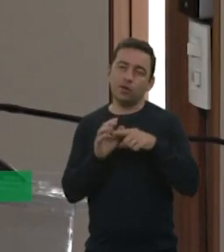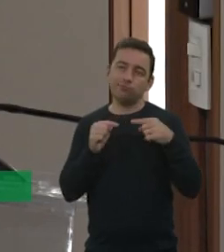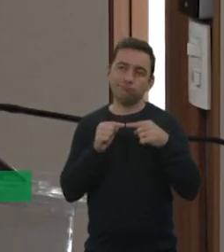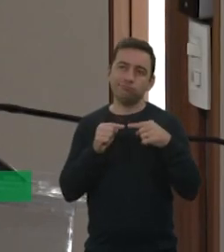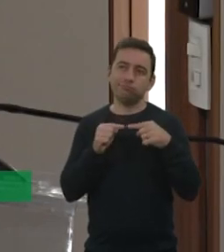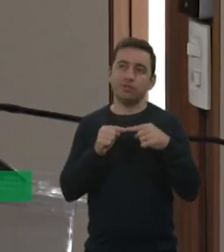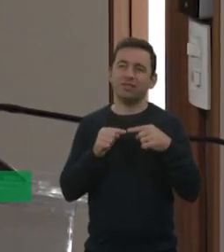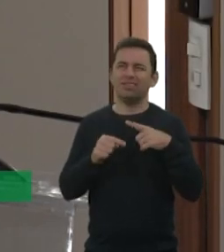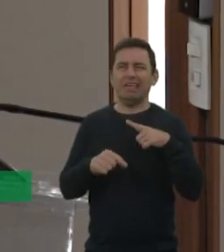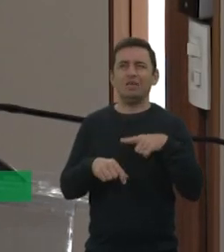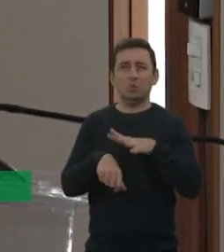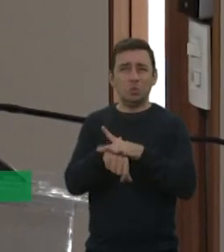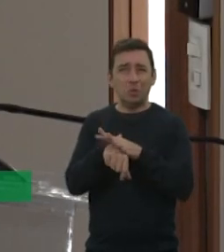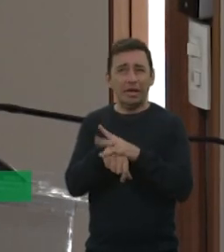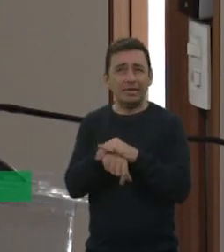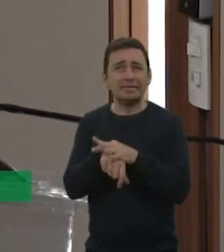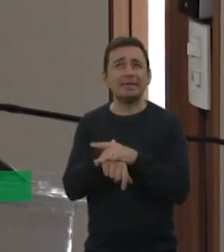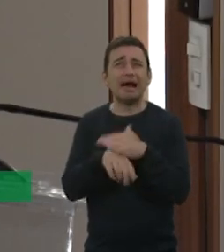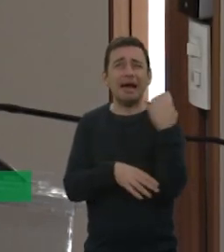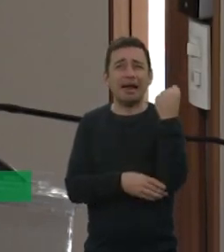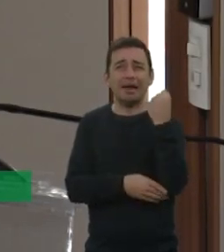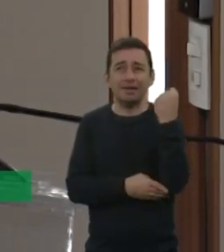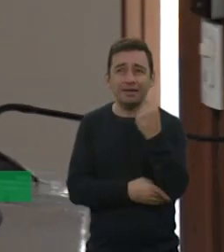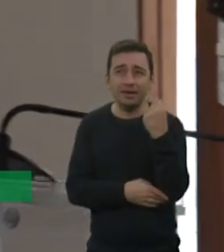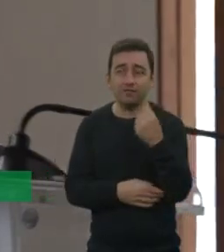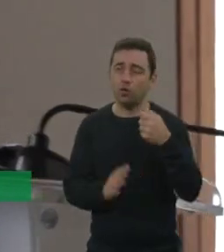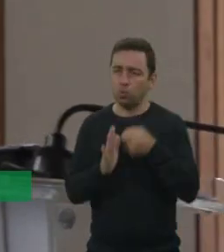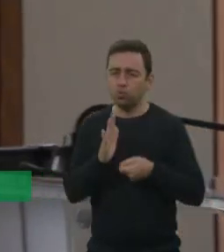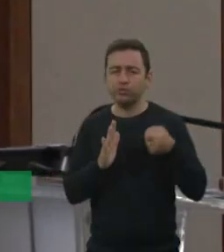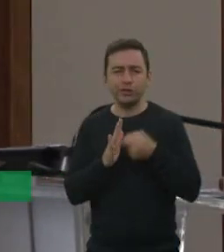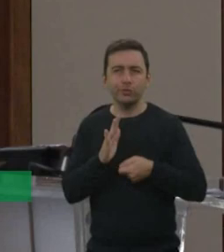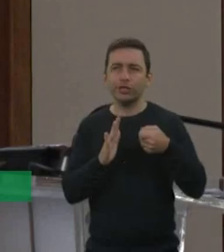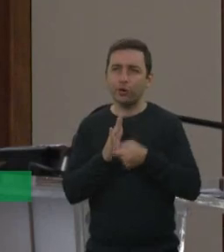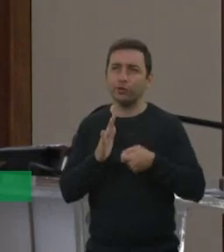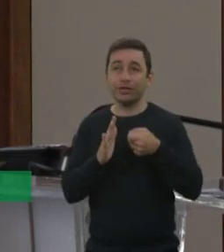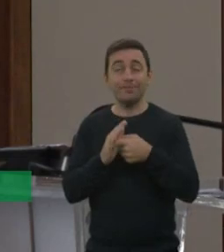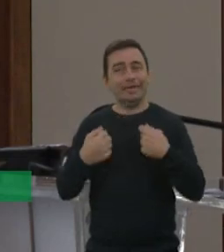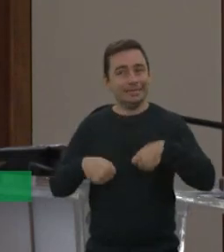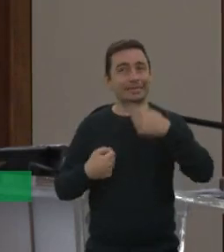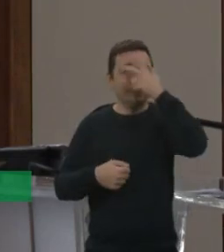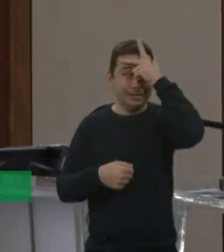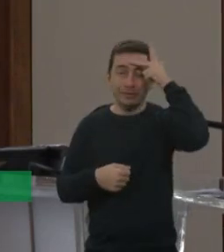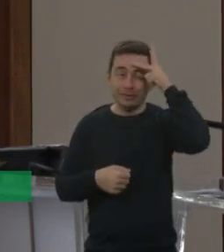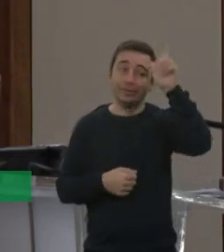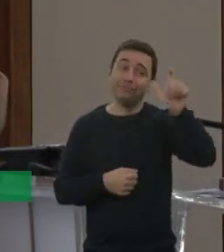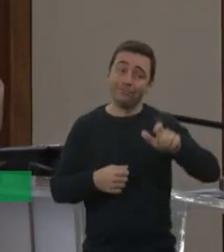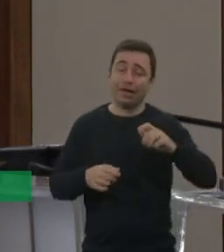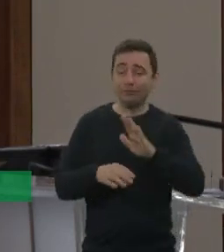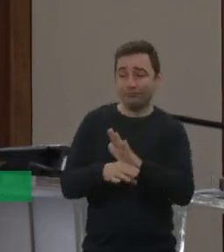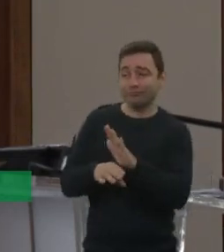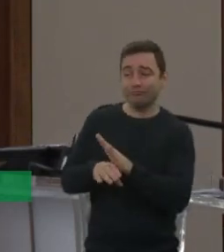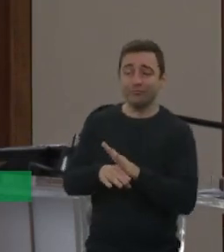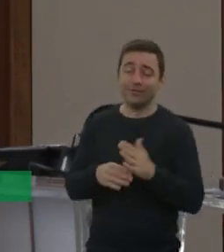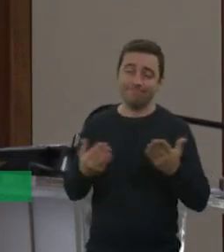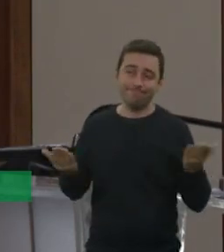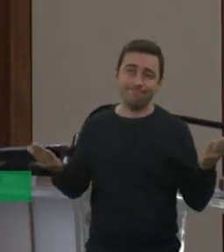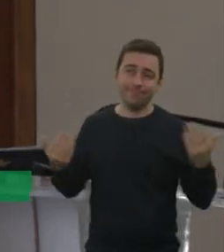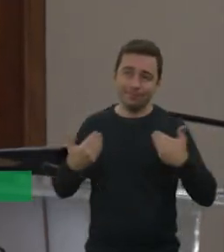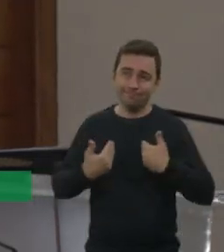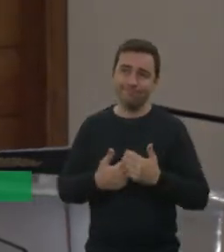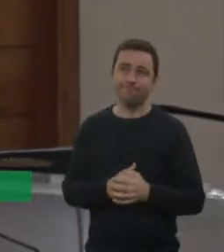doenças graves, muita luta, né? Mas alguém tem que fazer o trabalho e tem que ajudar, né? Então, vamos lá.